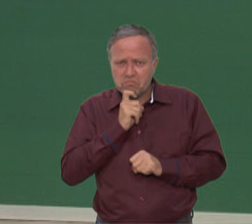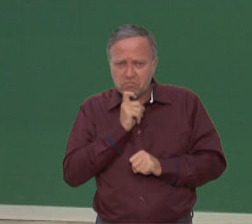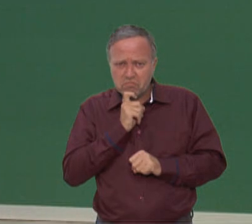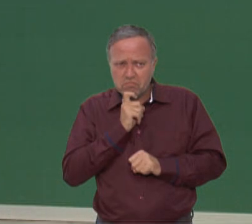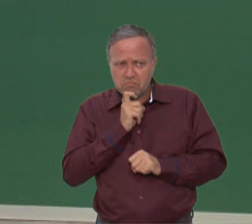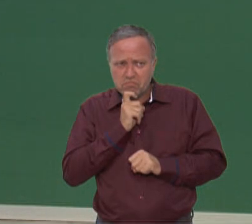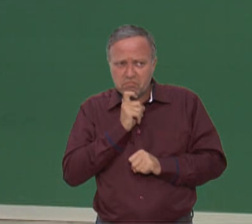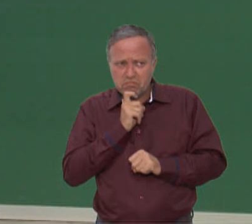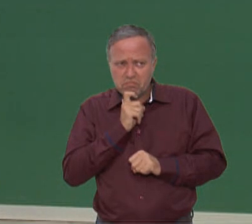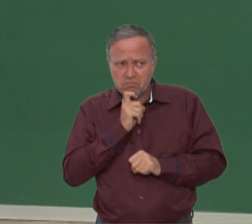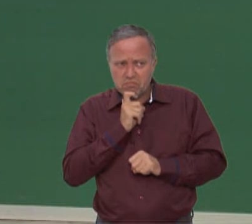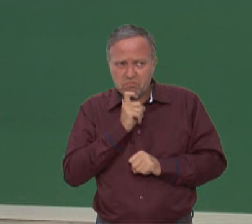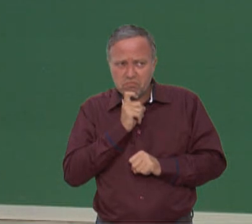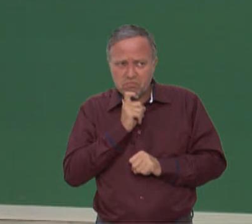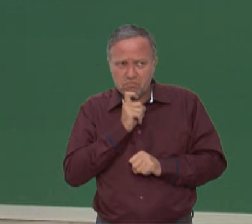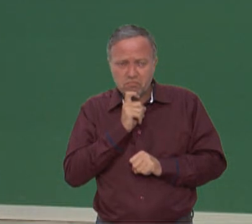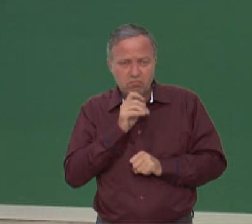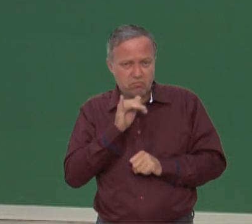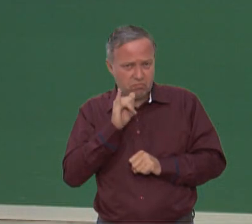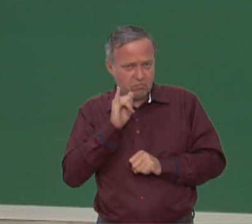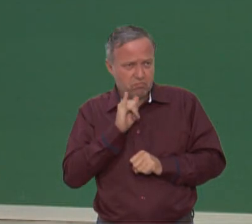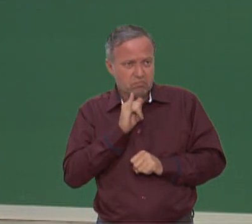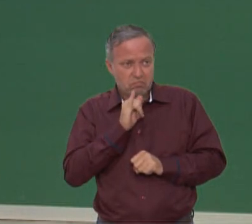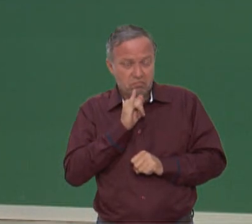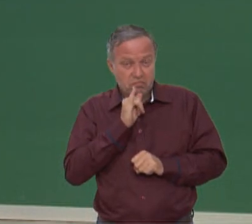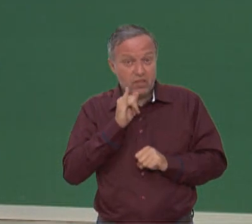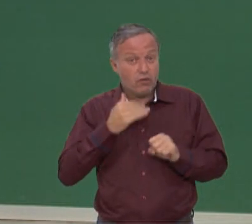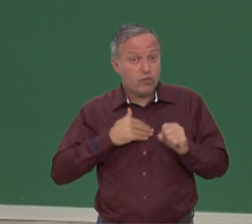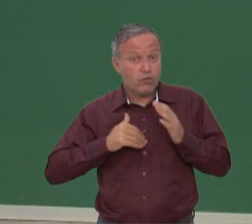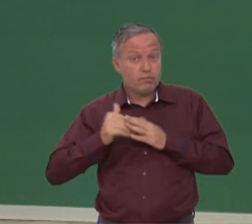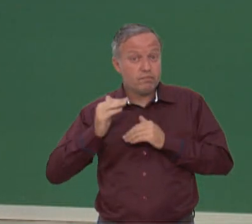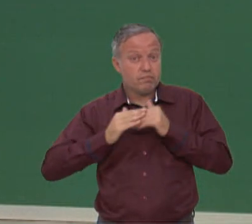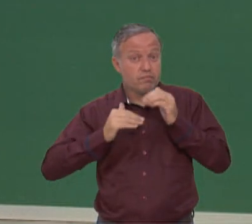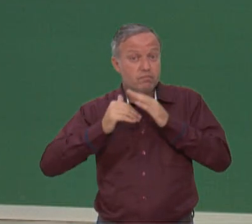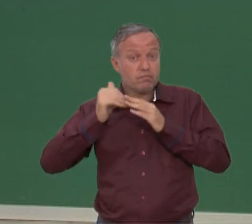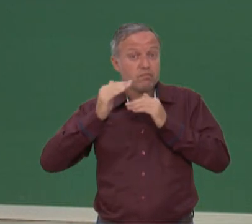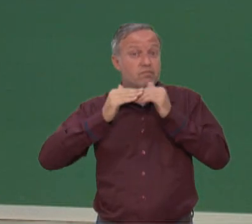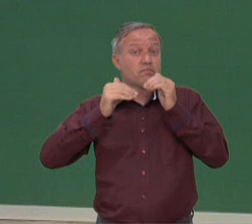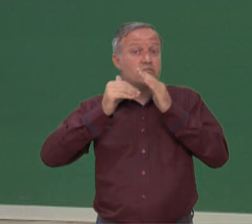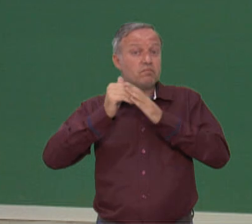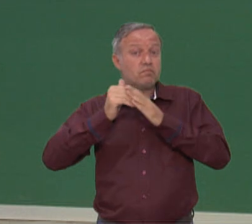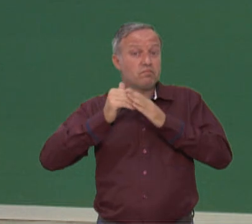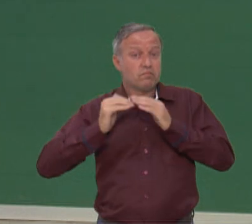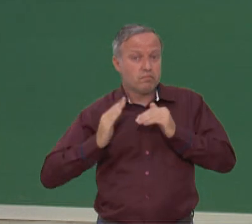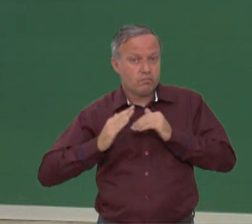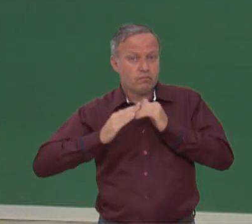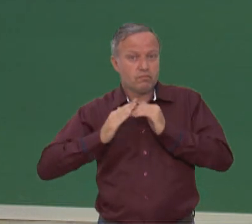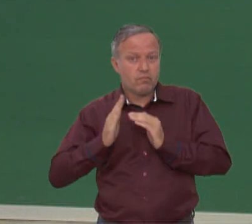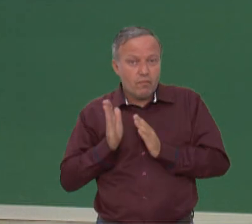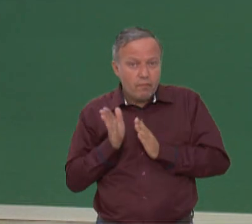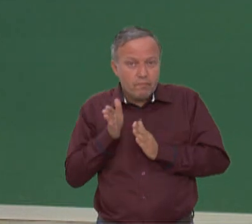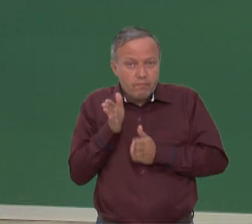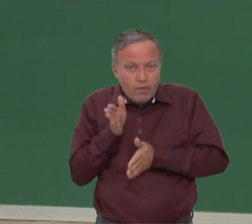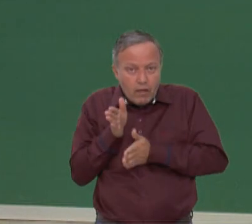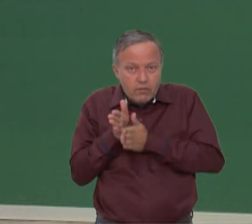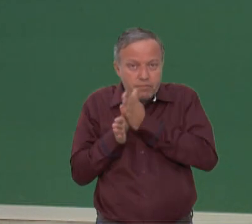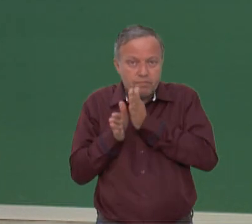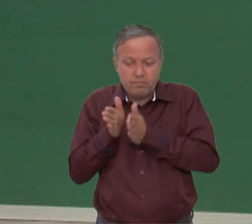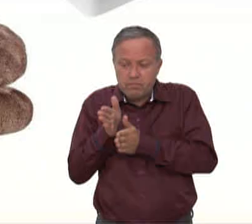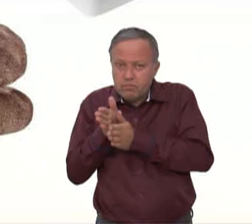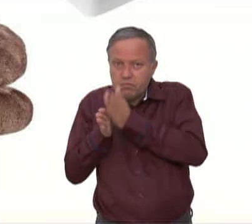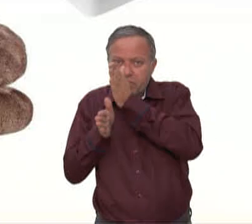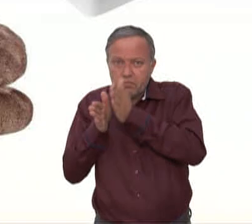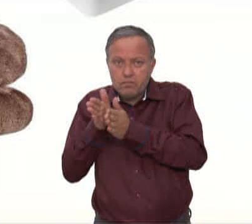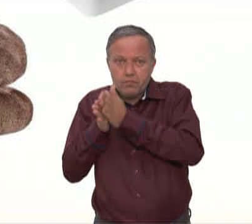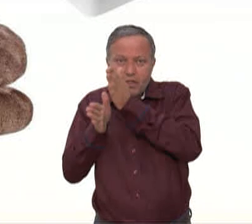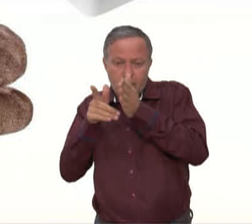outra. Você coloca um revestimento, onde esse revestimento faz uma isolação térmica. O que acontece? Aí você tem